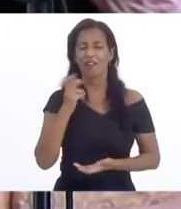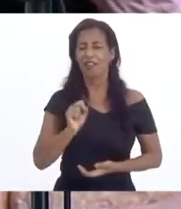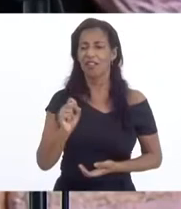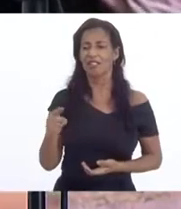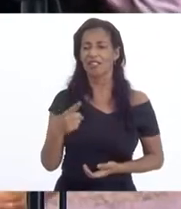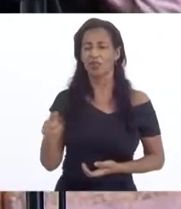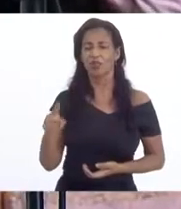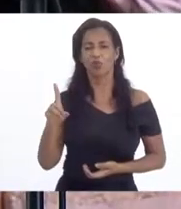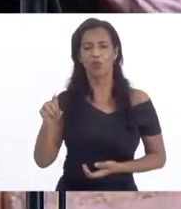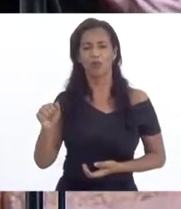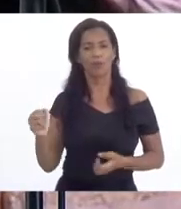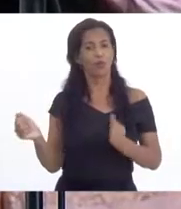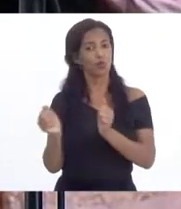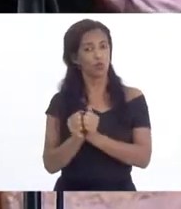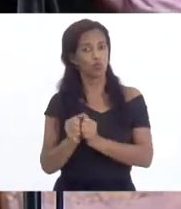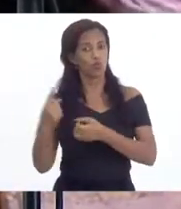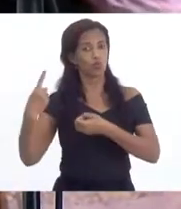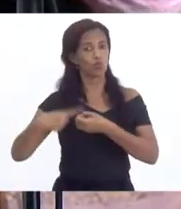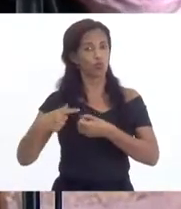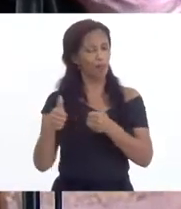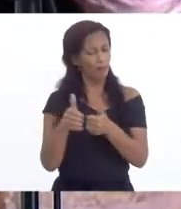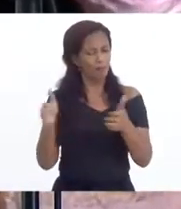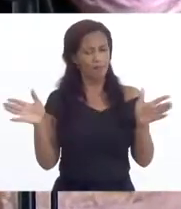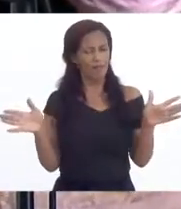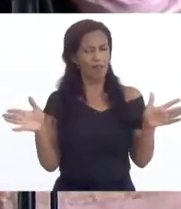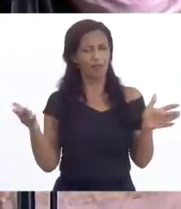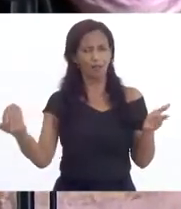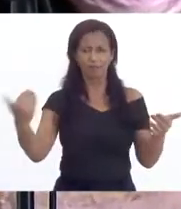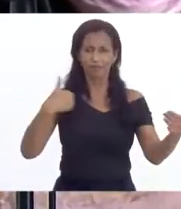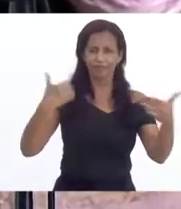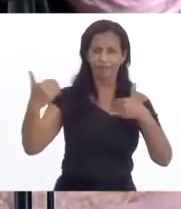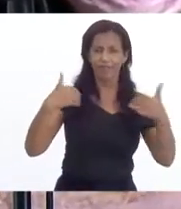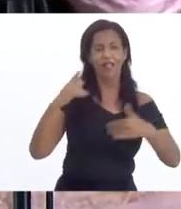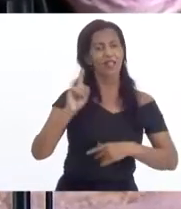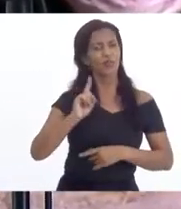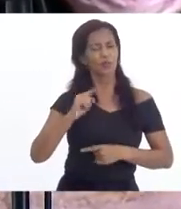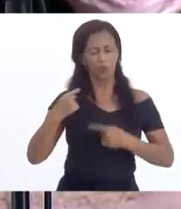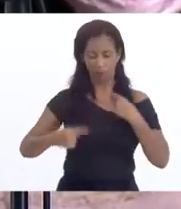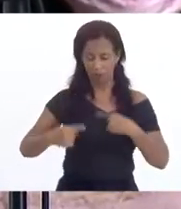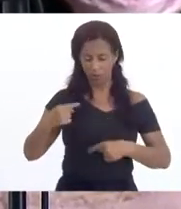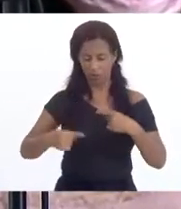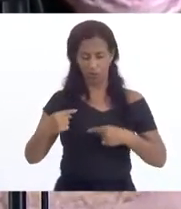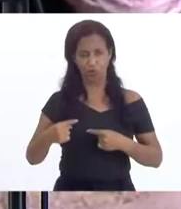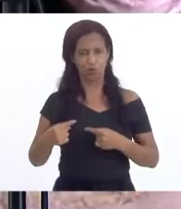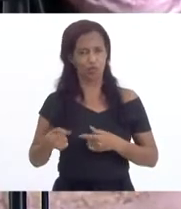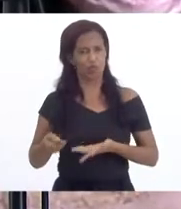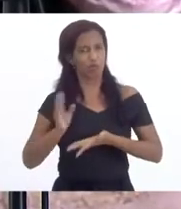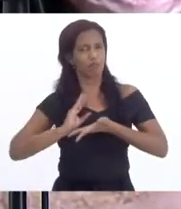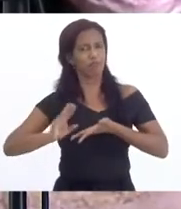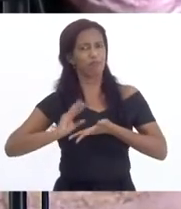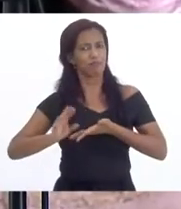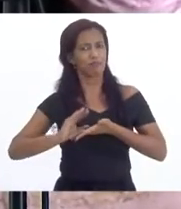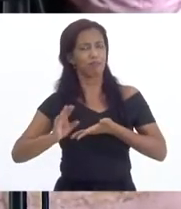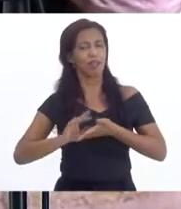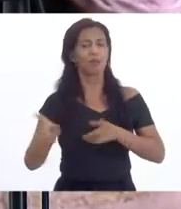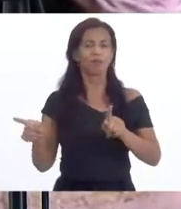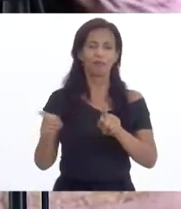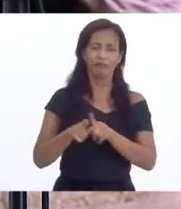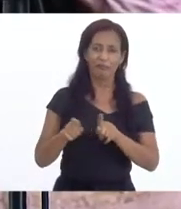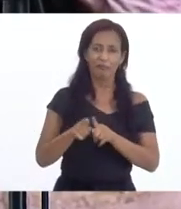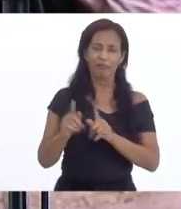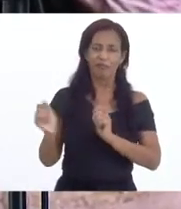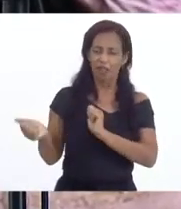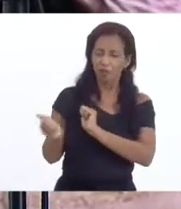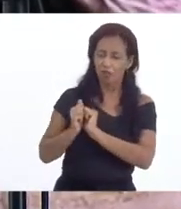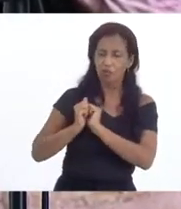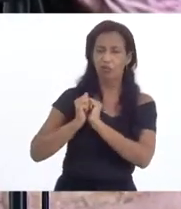Barra, junto com os outros municípios, estamos de porta abertas, não só para discutir os investimentos do Fundo Soberano, mas para estarmos andando